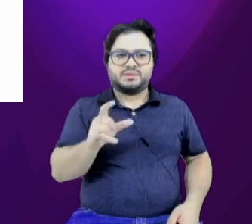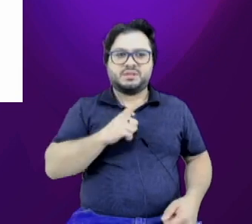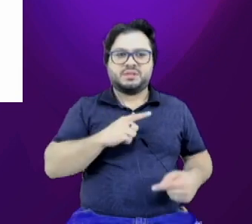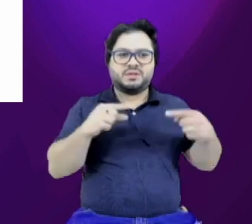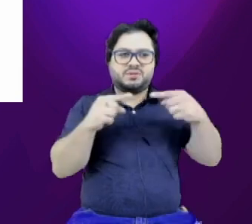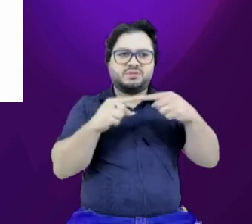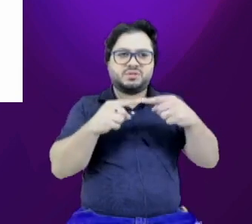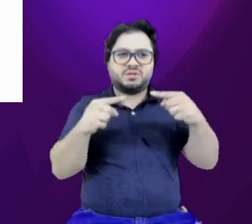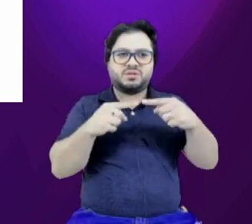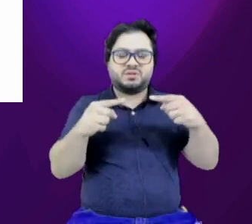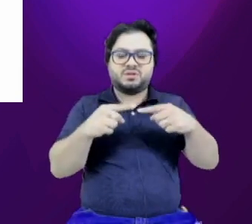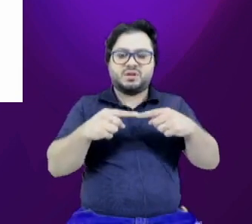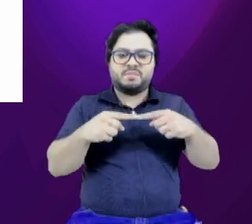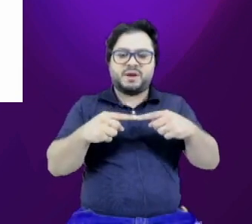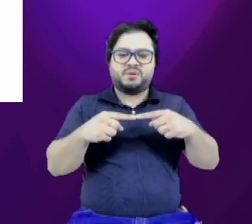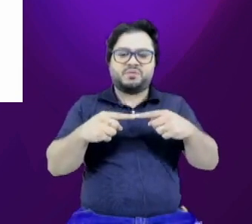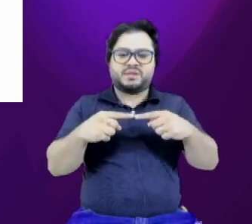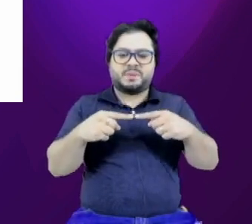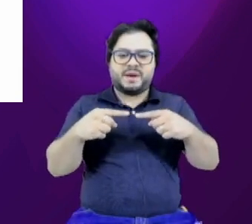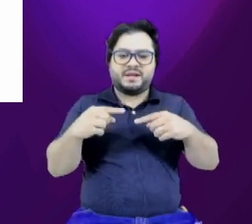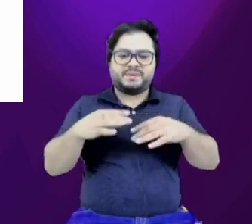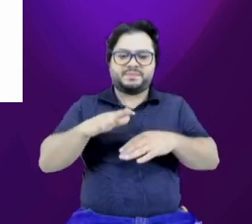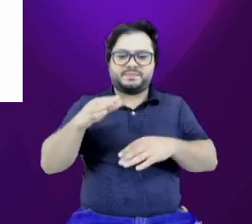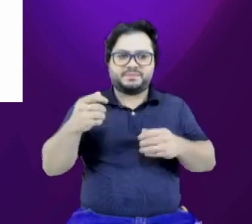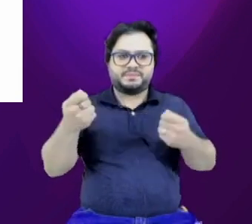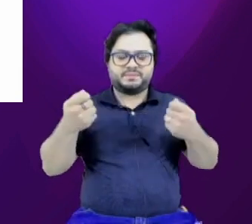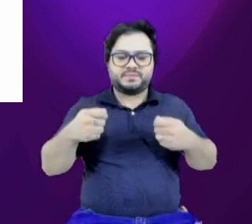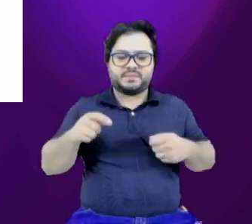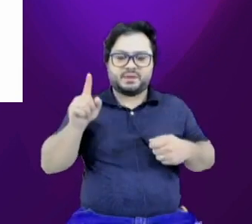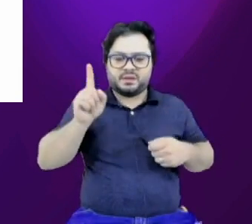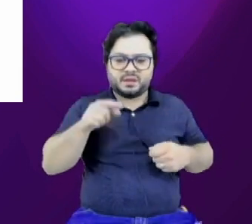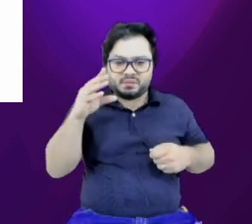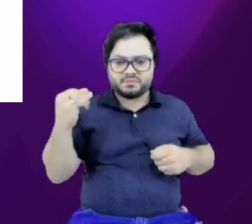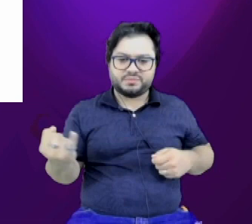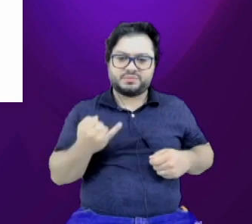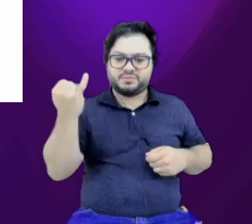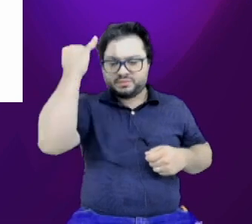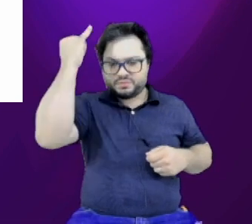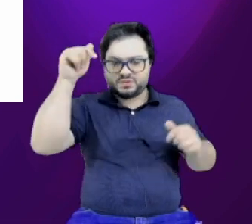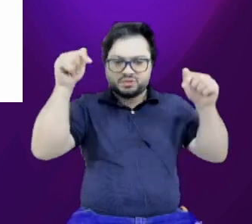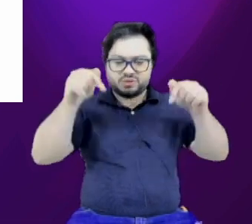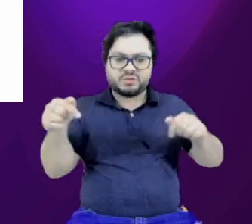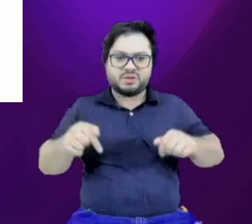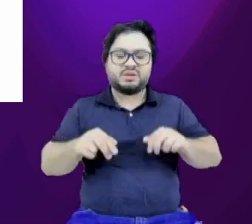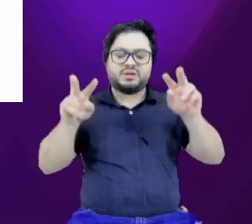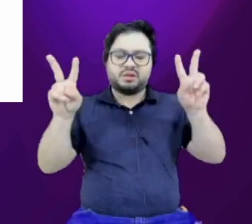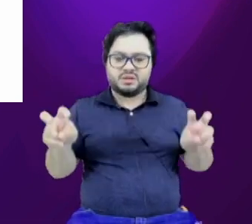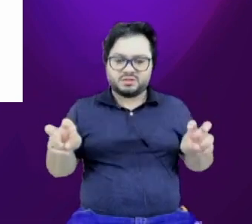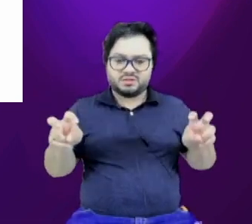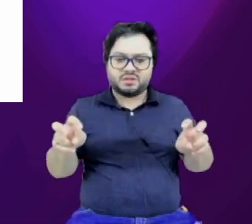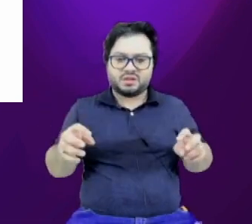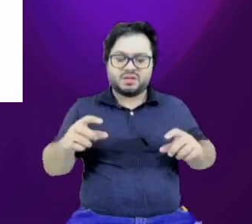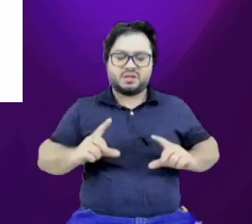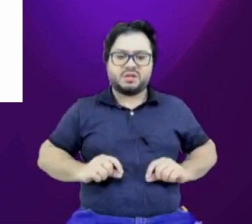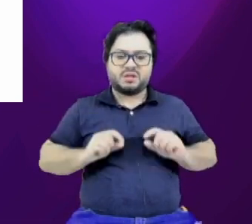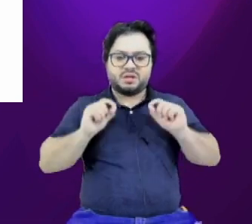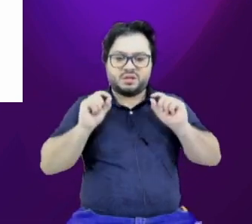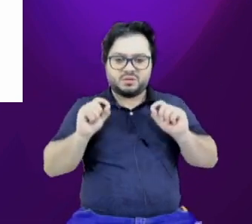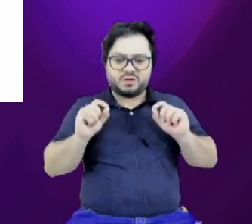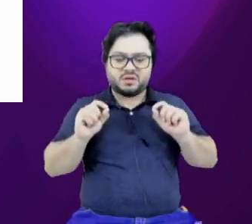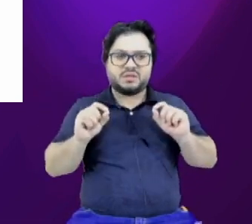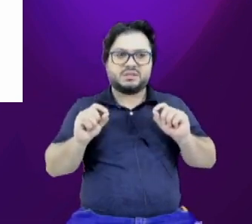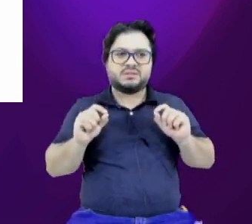diagnósticos mais precisos, isso seria muito importante. E aqui, relacionado ao câncer, a gente consegue